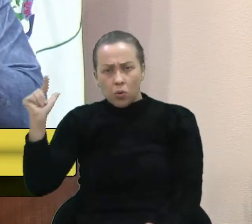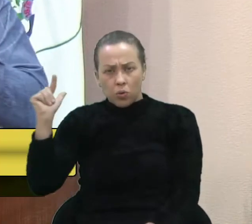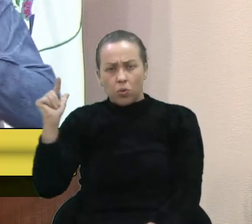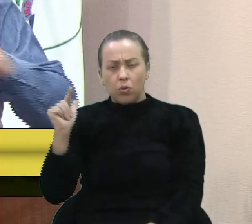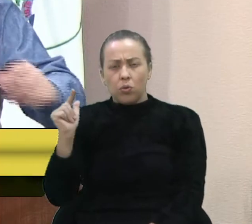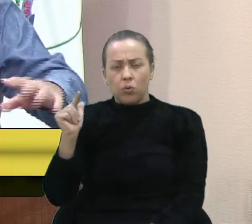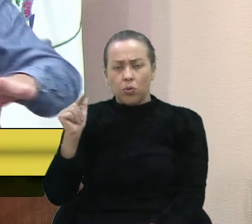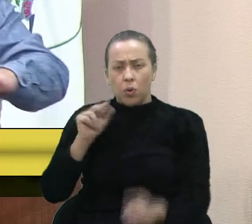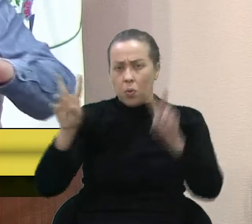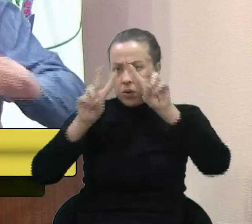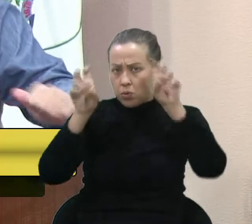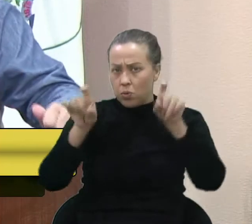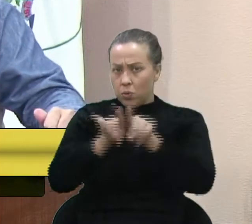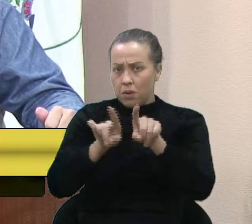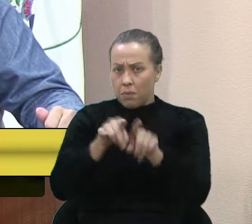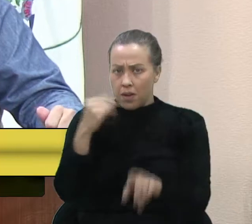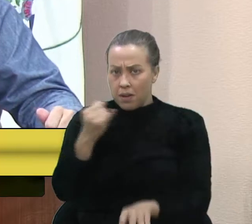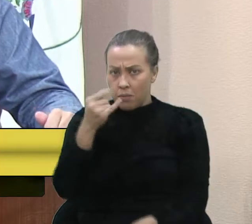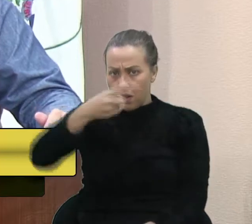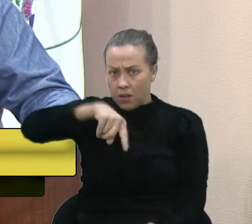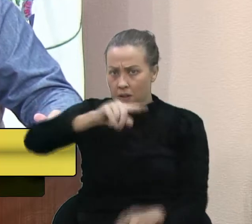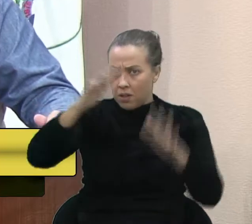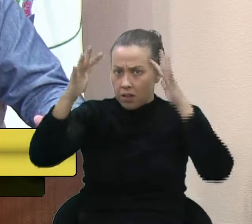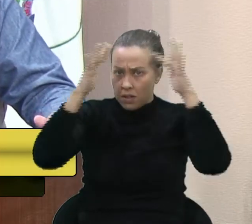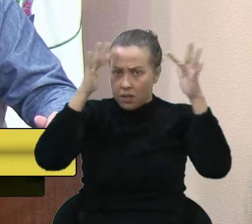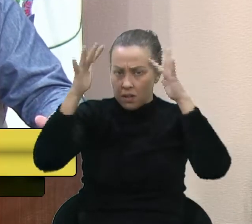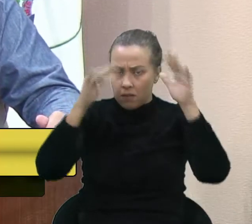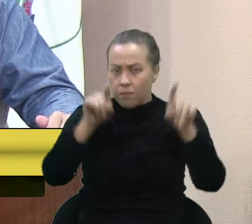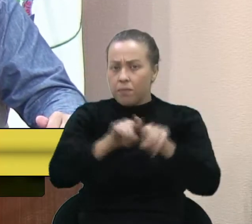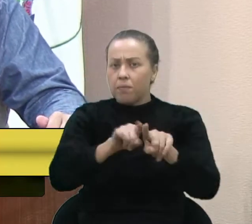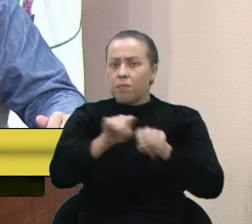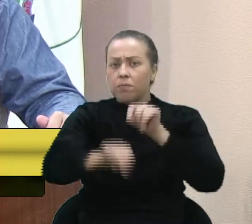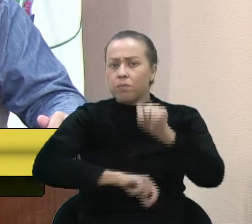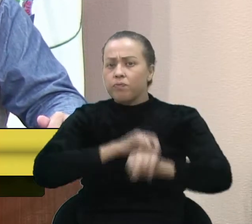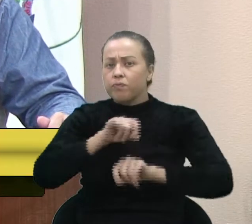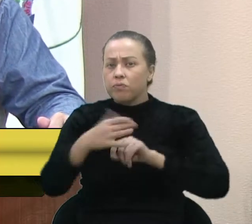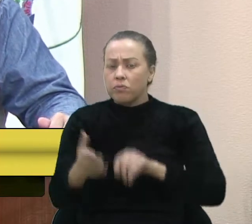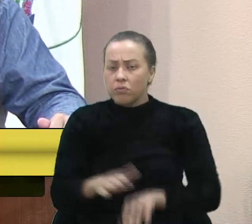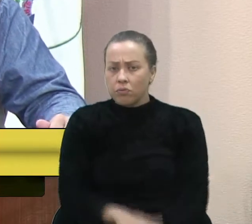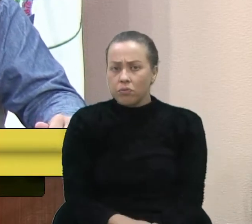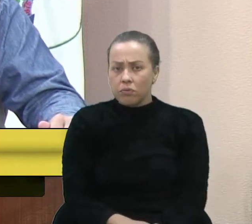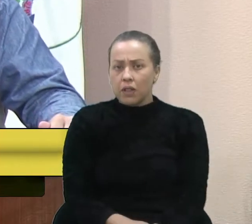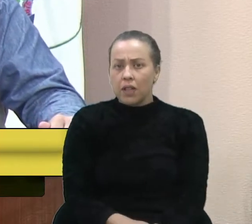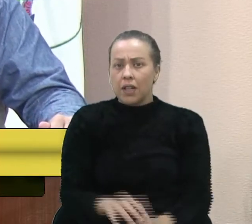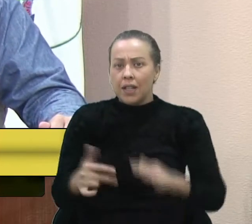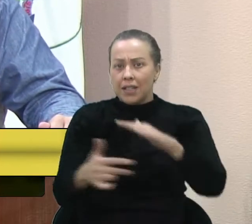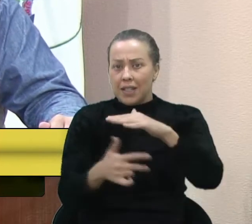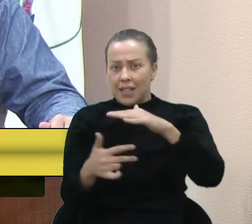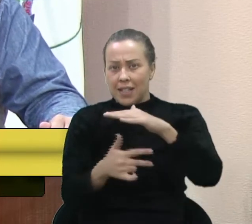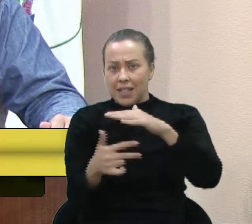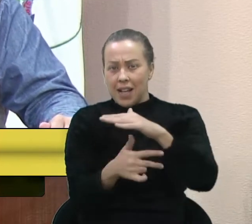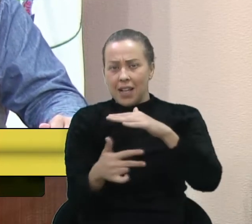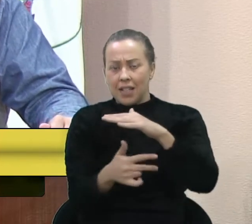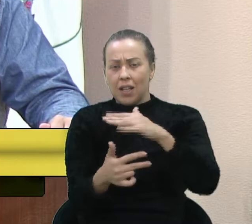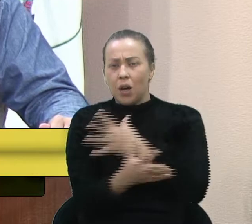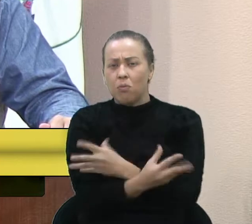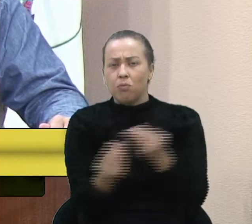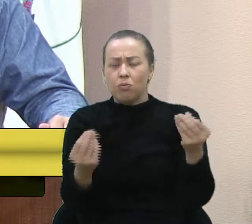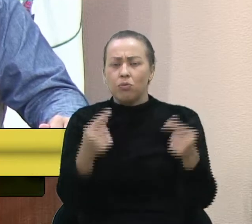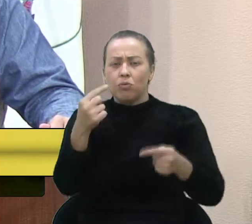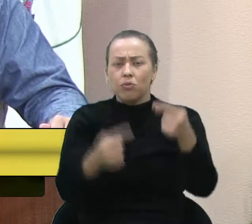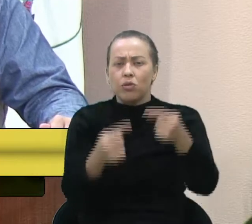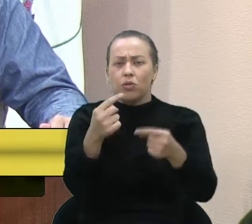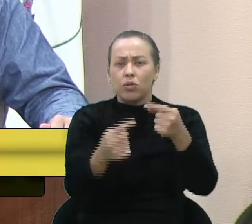outra questão importante para nós refletirmos aqui nessa casa, que é as terceirizadas. Muito se discute